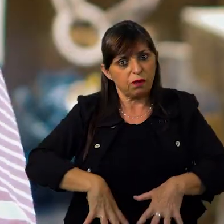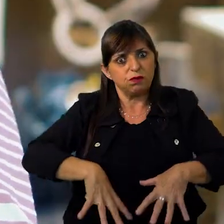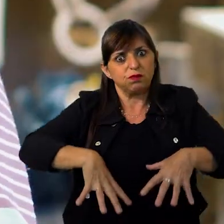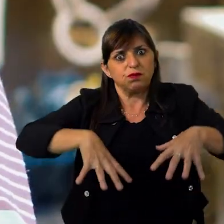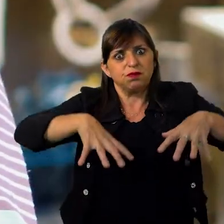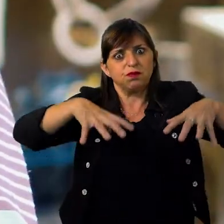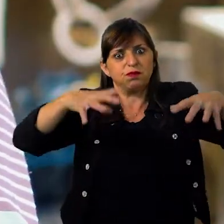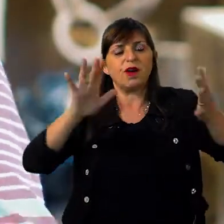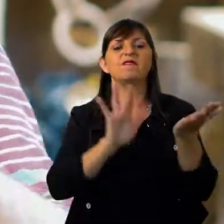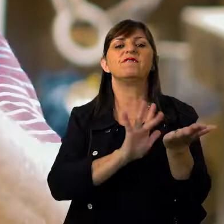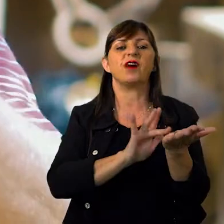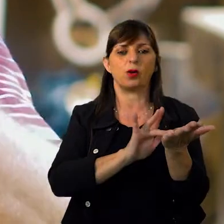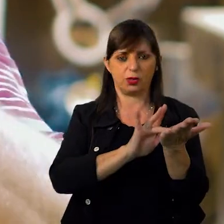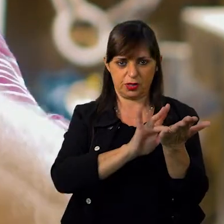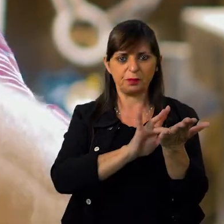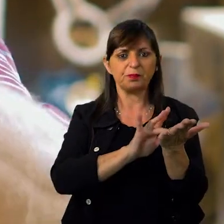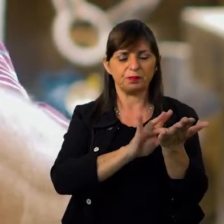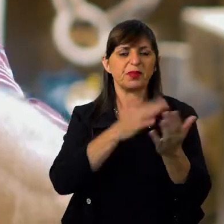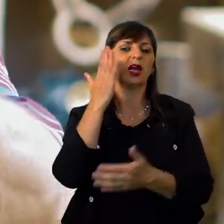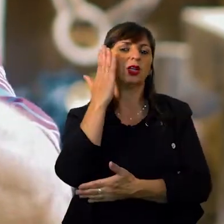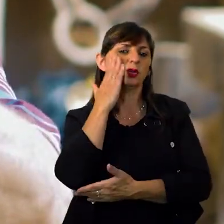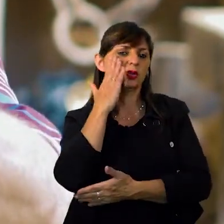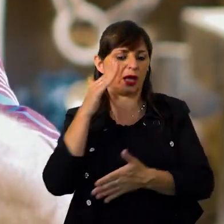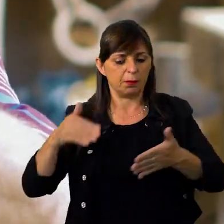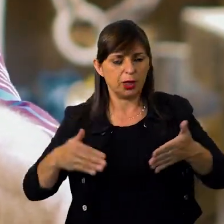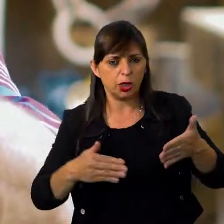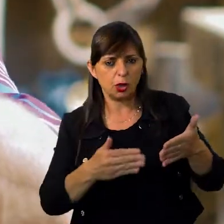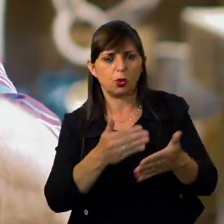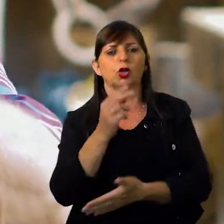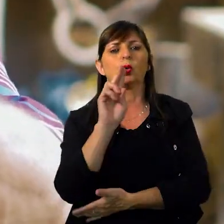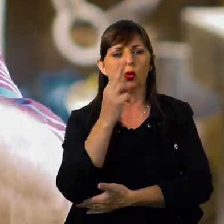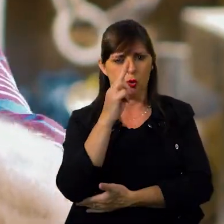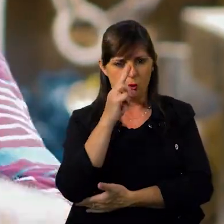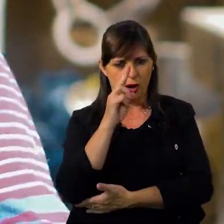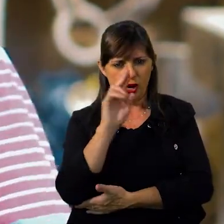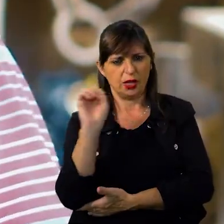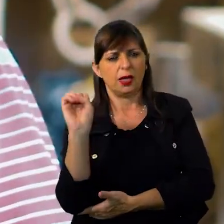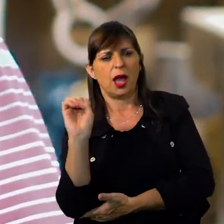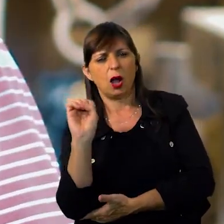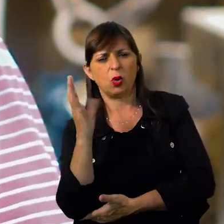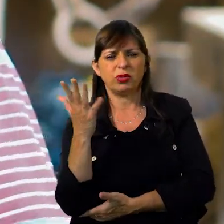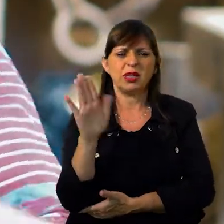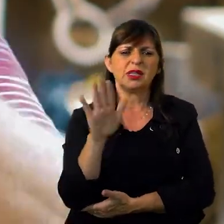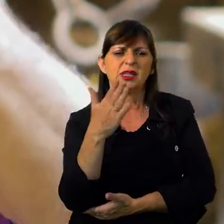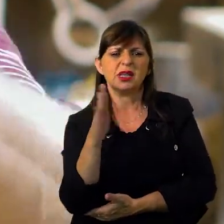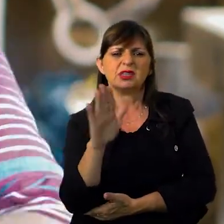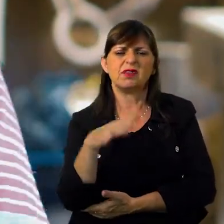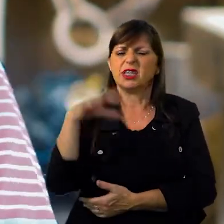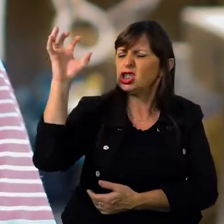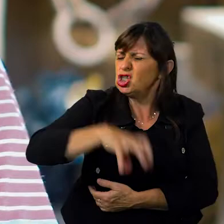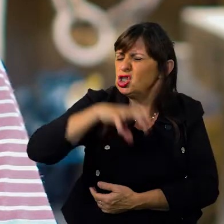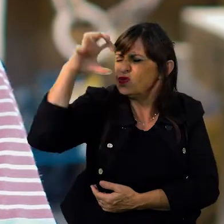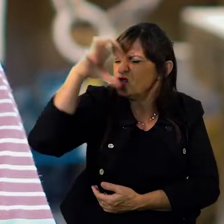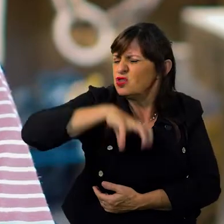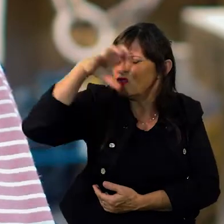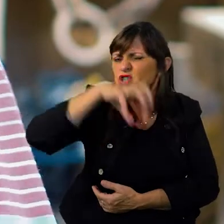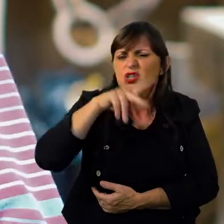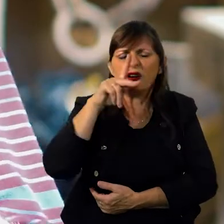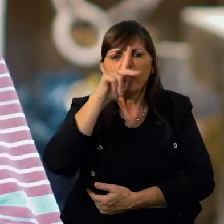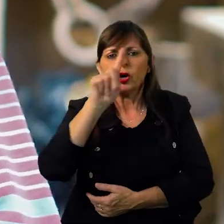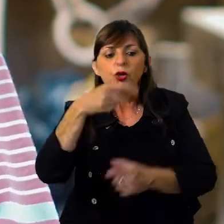chamadas em gente falsas você sabe que o rio Uruguai ele tem uma grande extensão né DDD